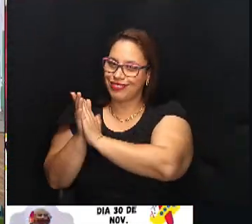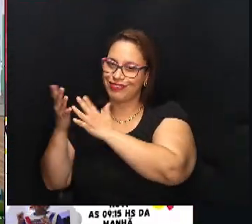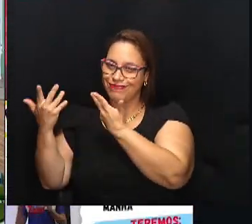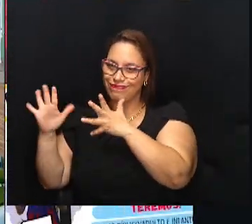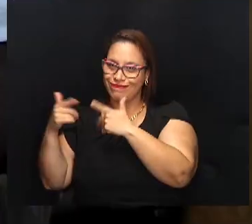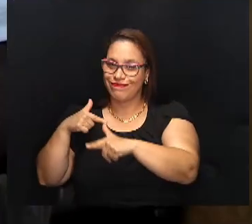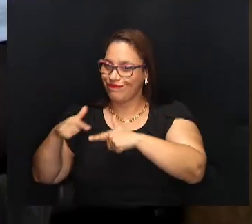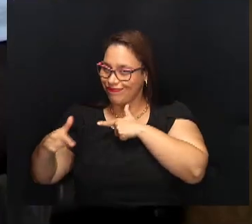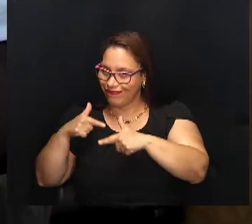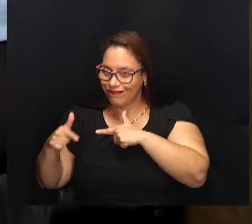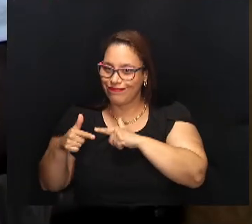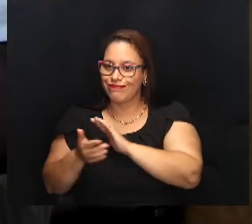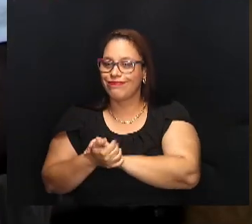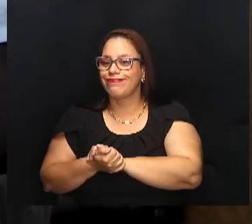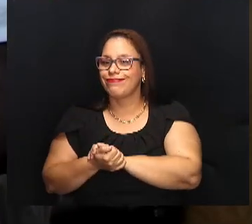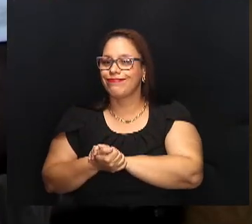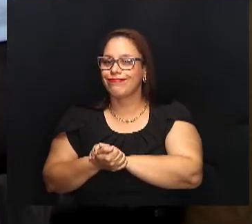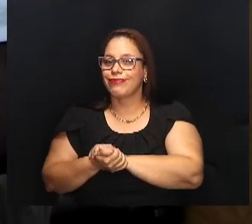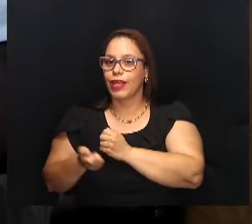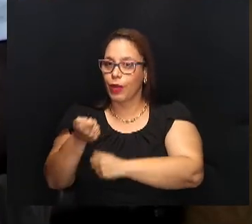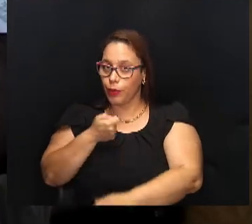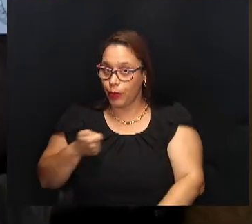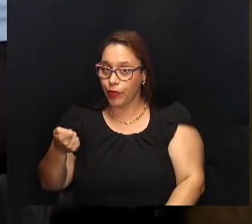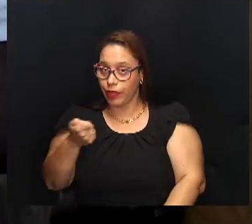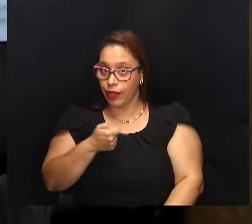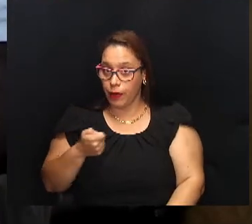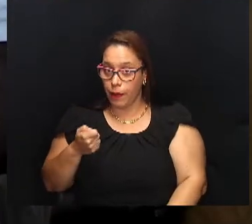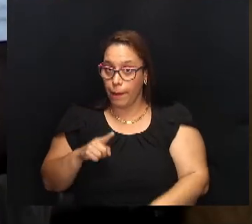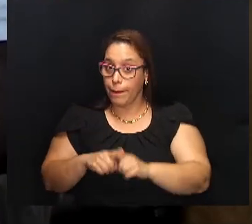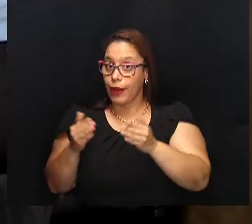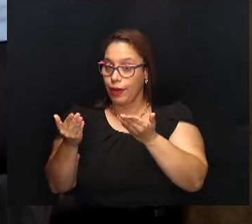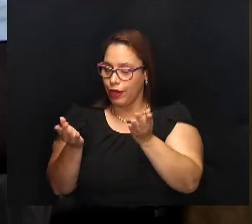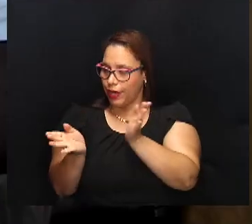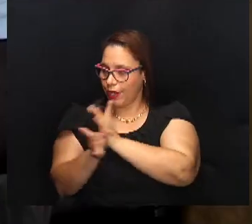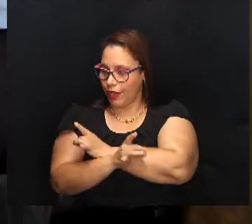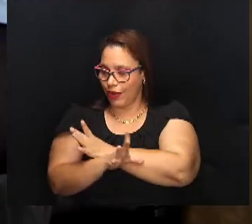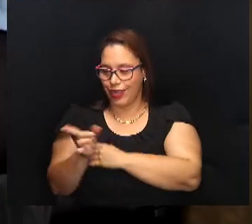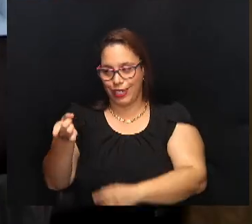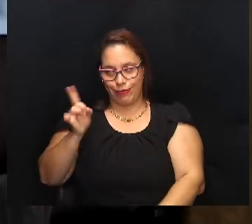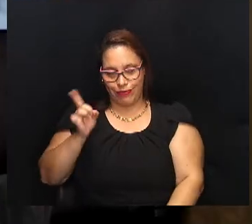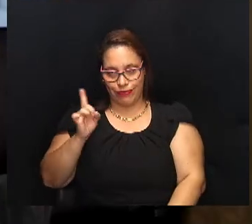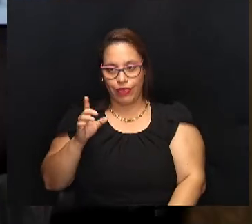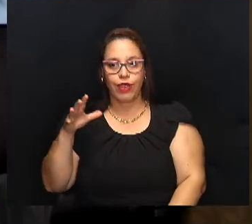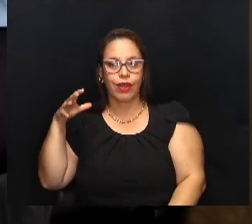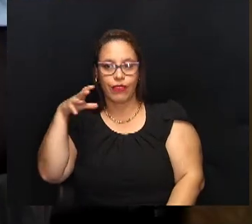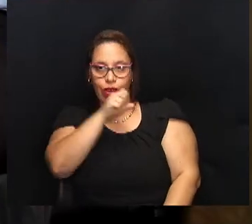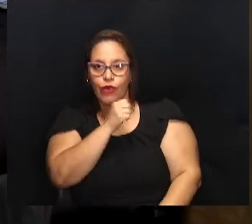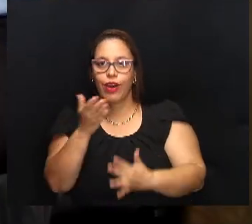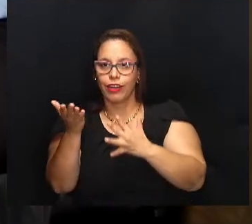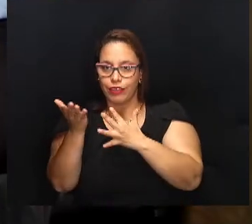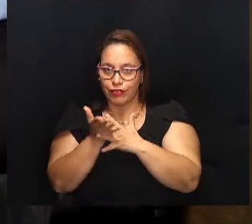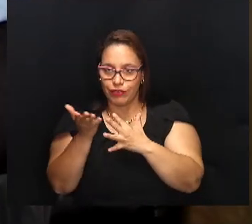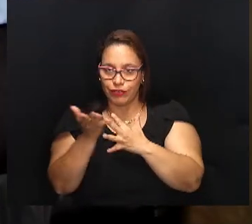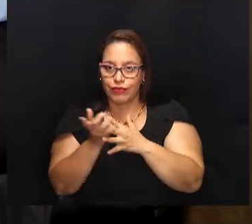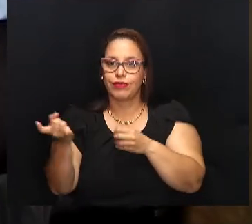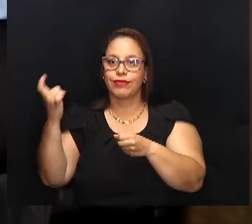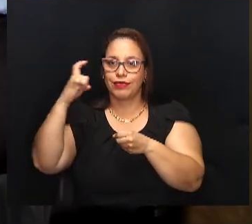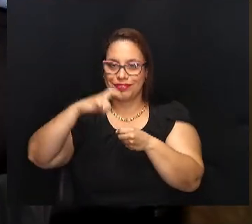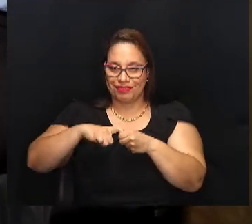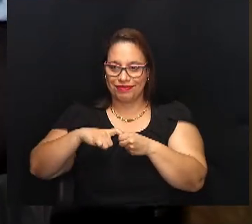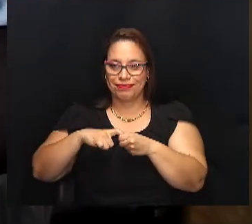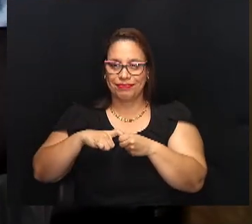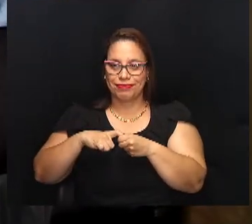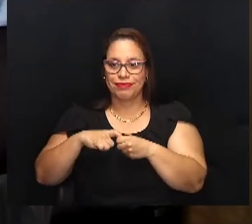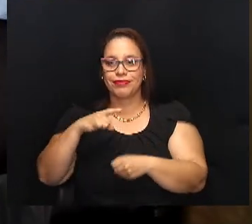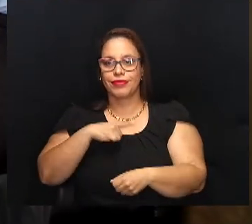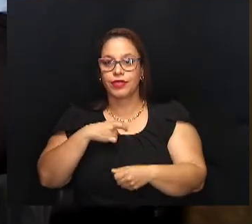seu trabalho, bom, pela associação, mas não acabou ainda não. A gente vai para um rápido intervalo, na volta a gente